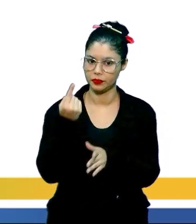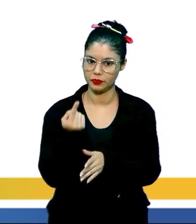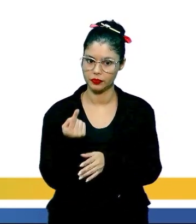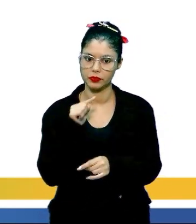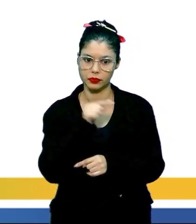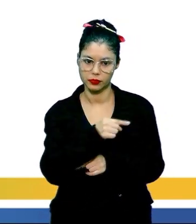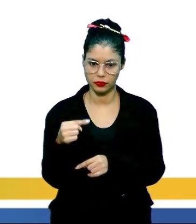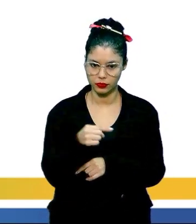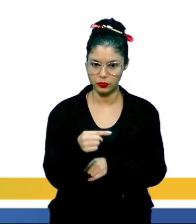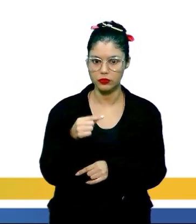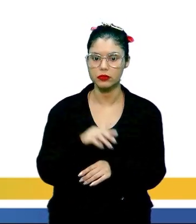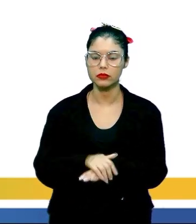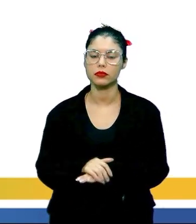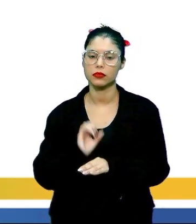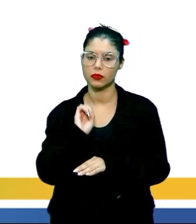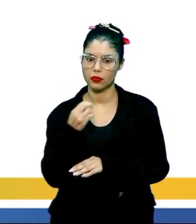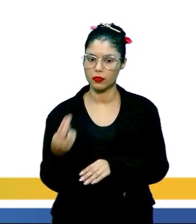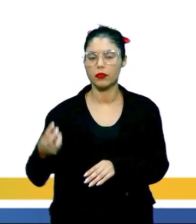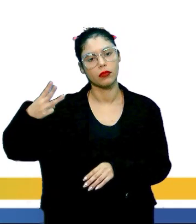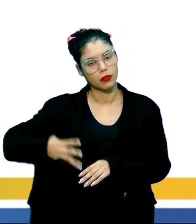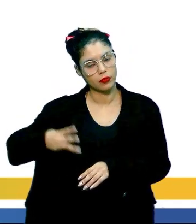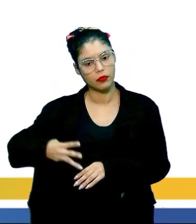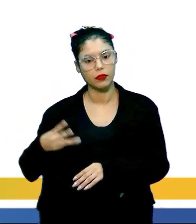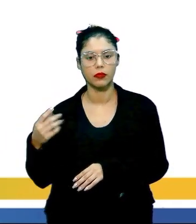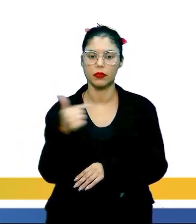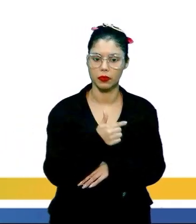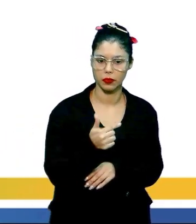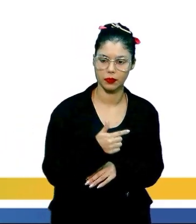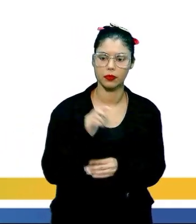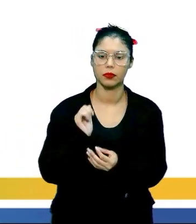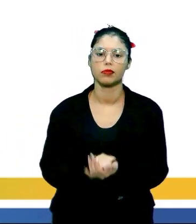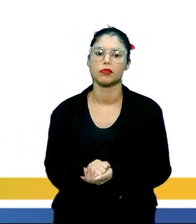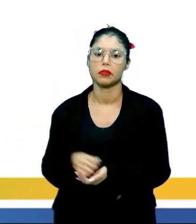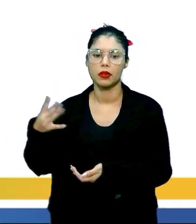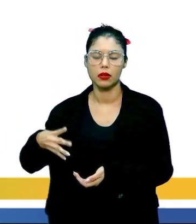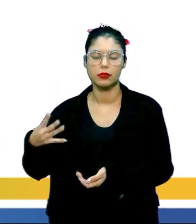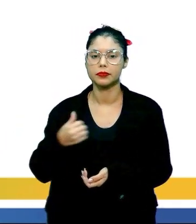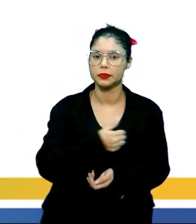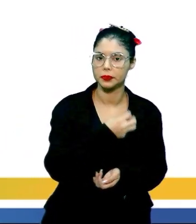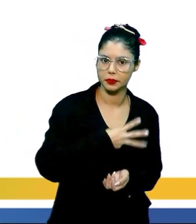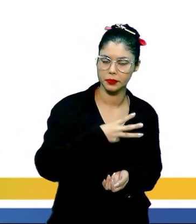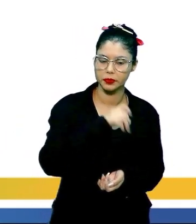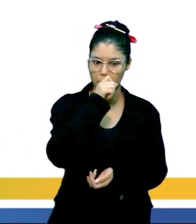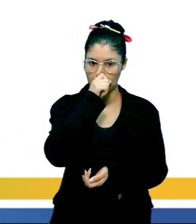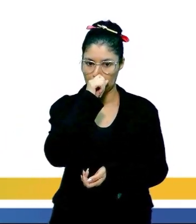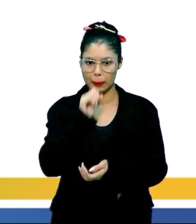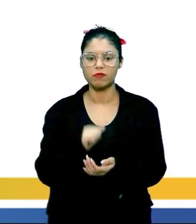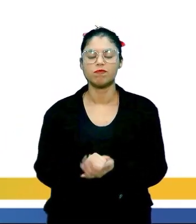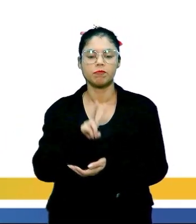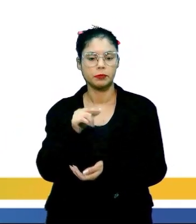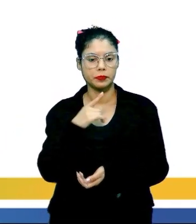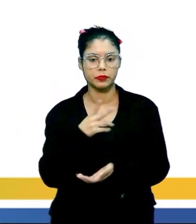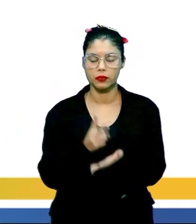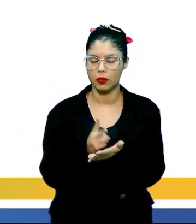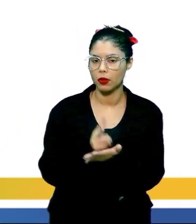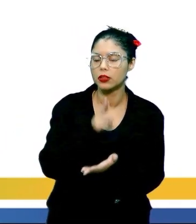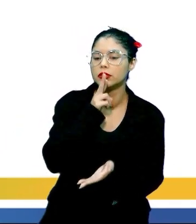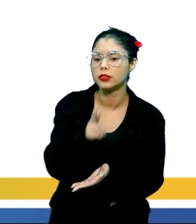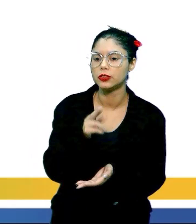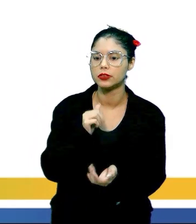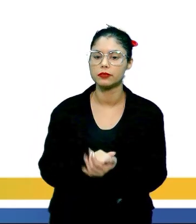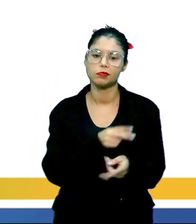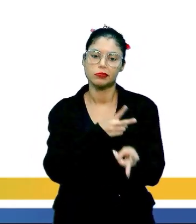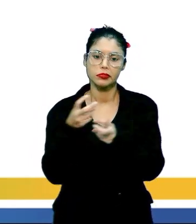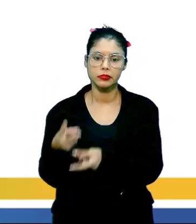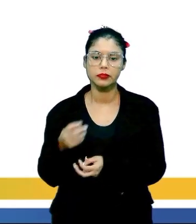termo e diminuir do segundo, ou o terceiro pelo segundo, ou o quarto pelo terceiro. Ambos vão ter que dar o mesmo resultado, e